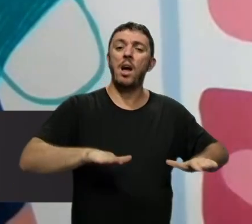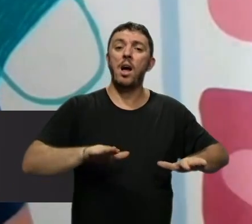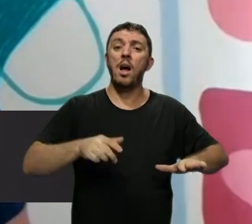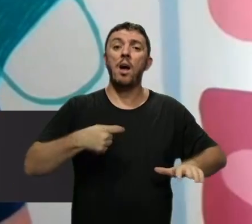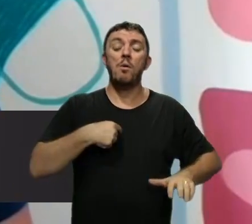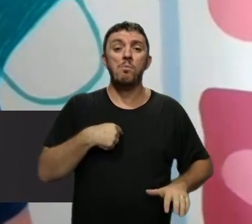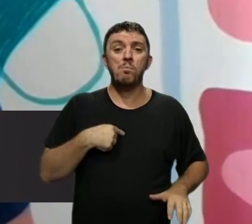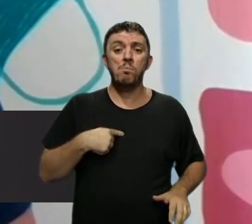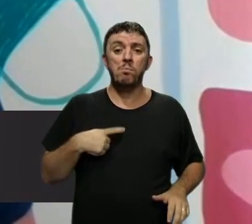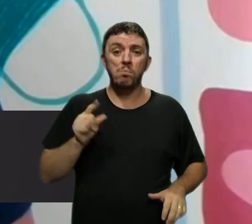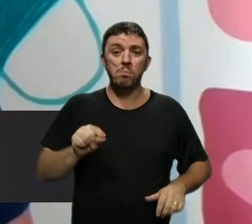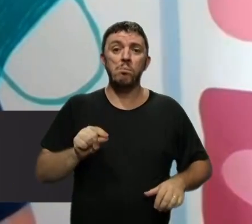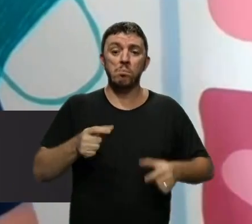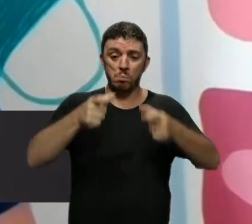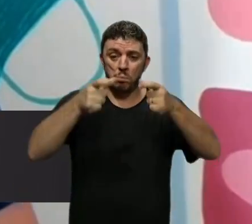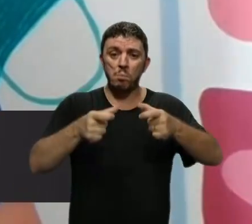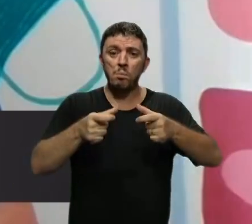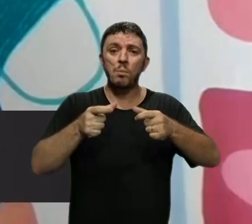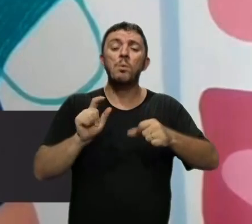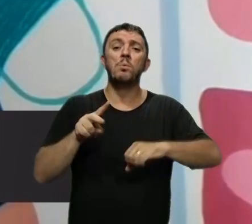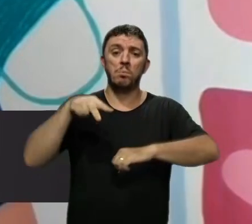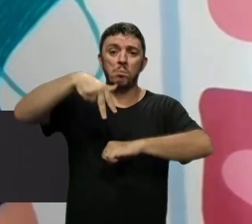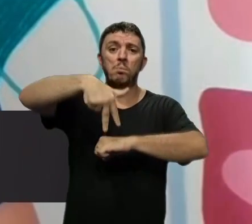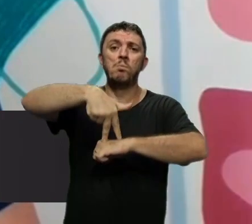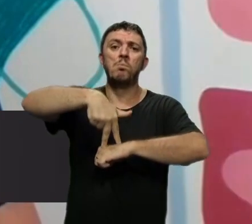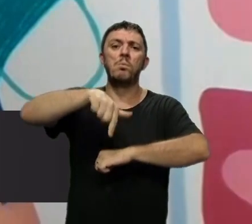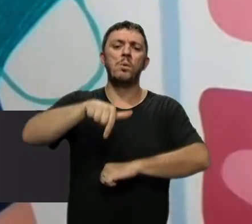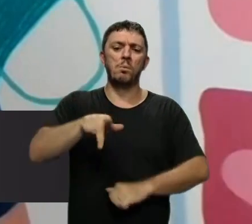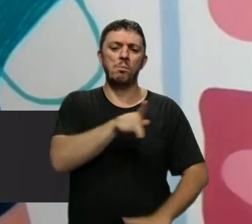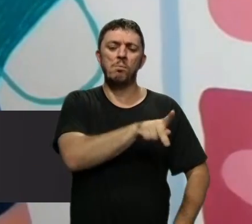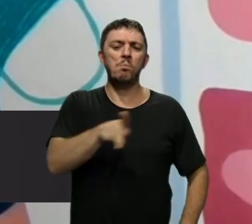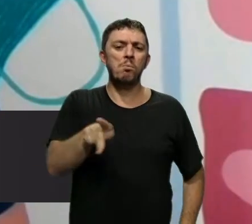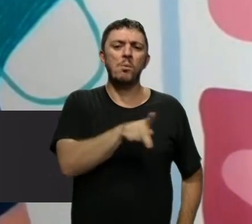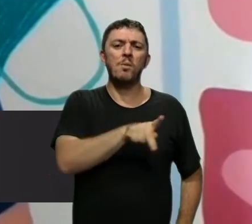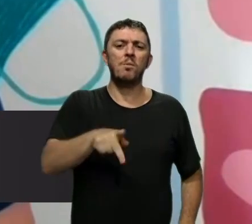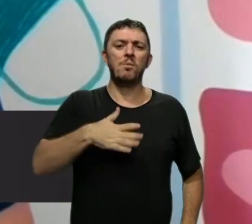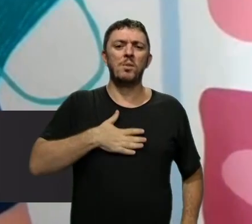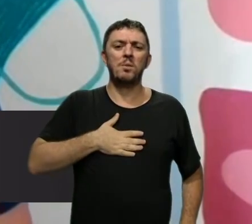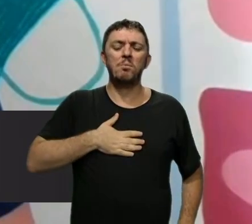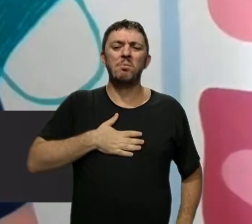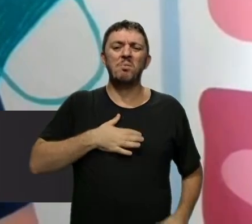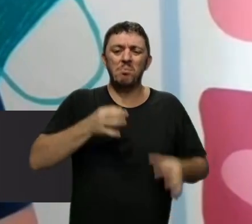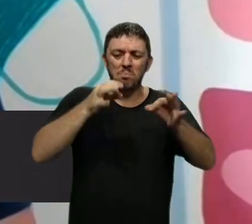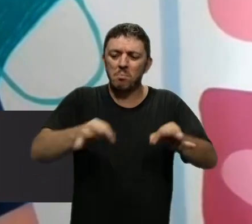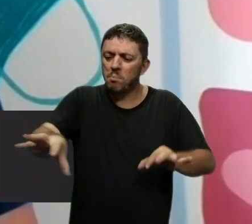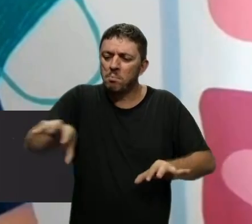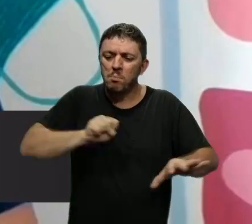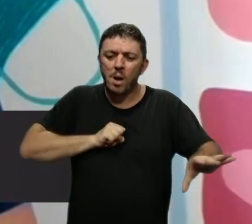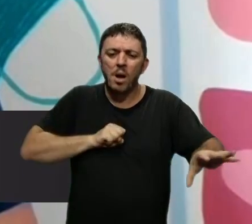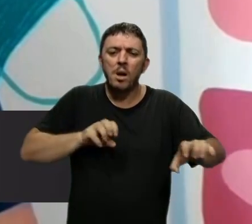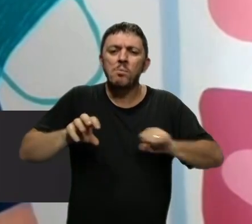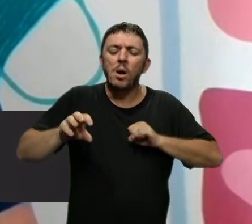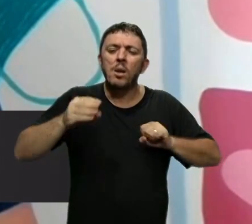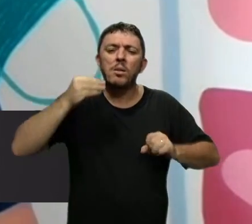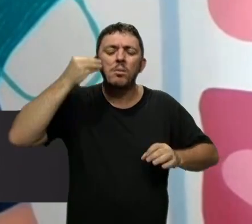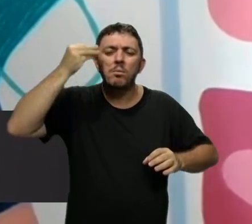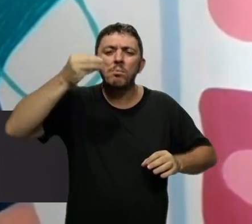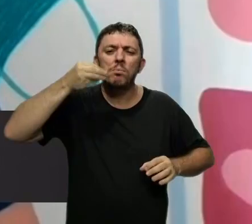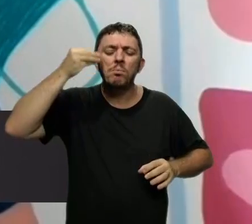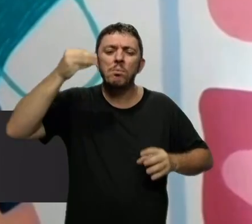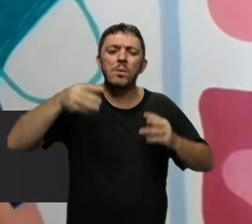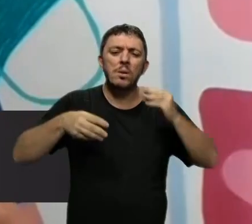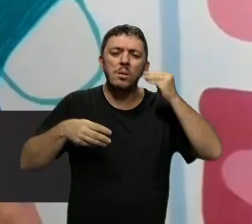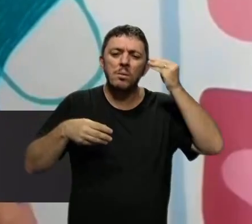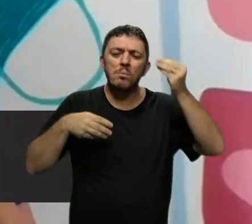educador, no lugar de educadora, de fato, experimentando. Eu percebo muito que quando